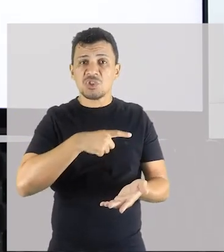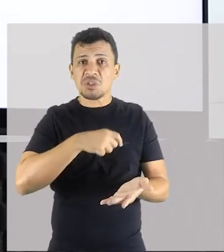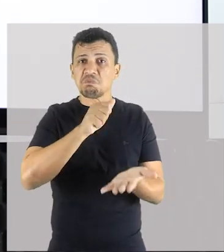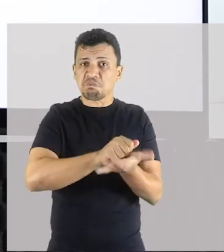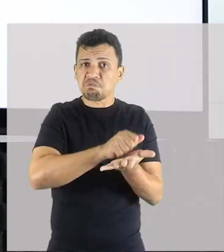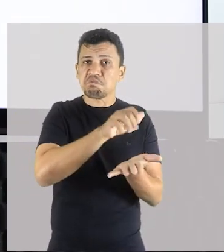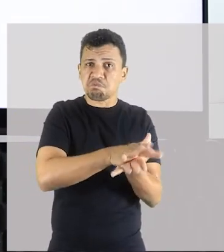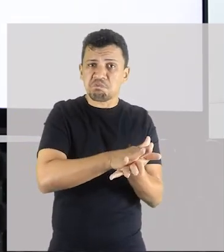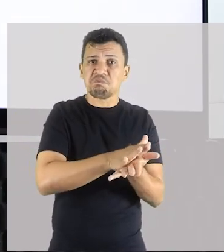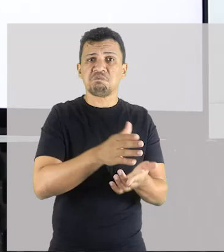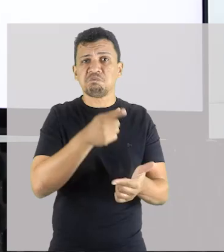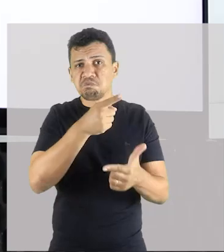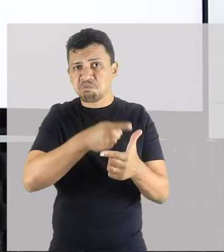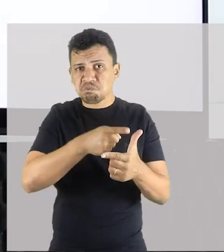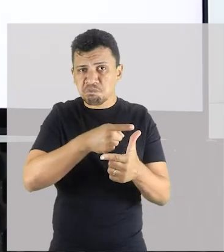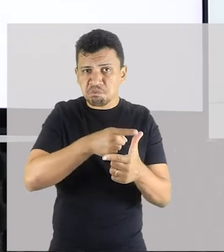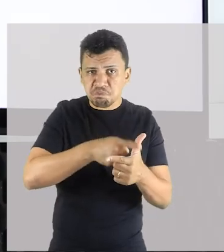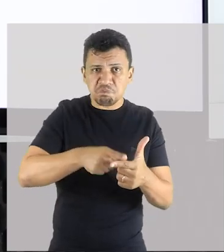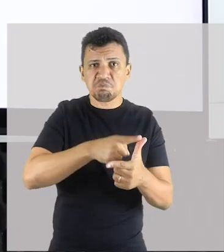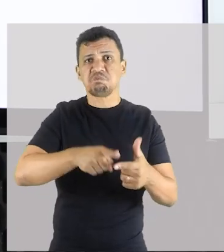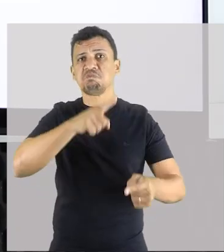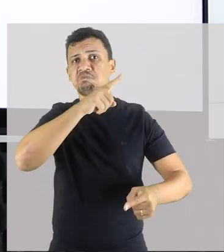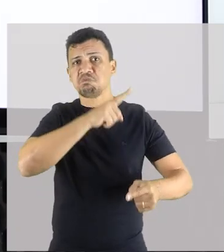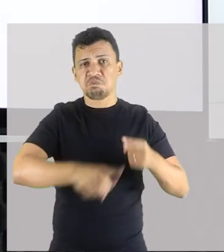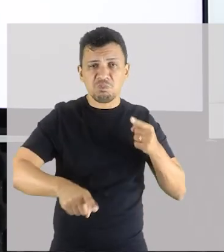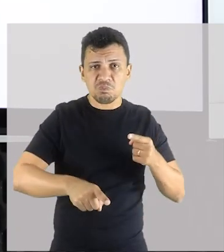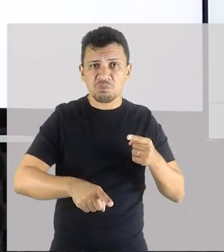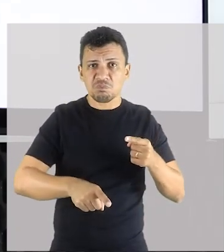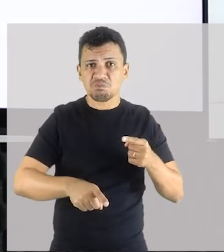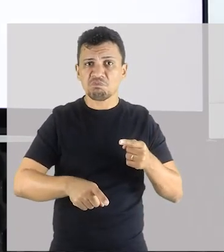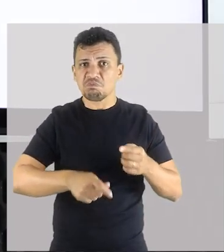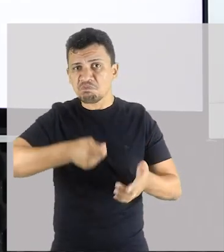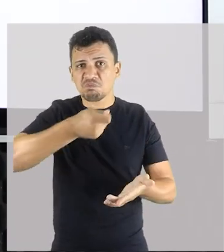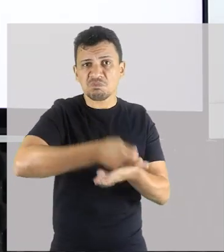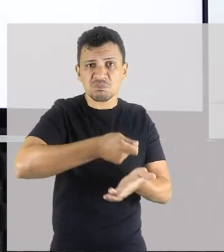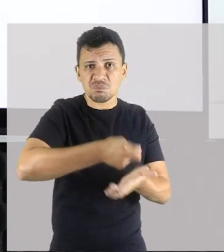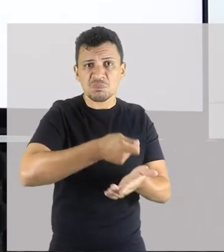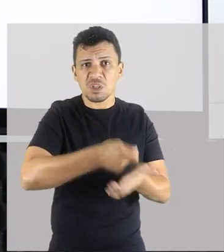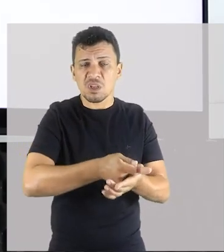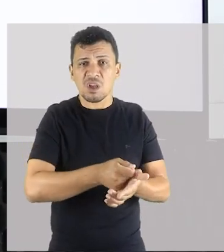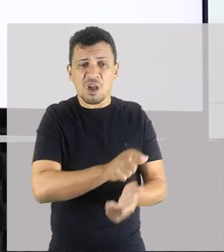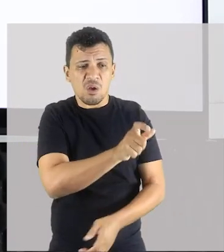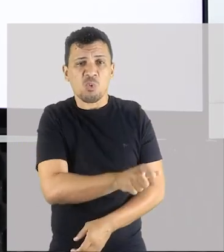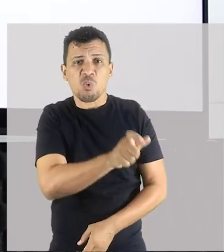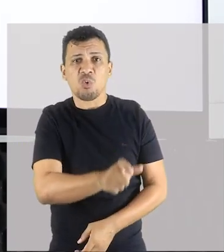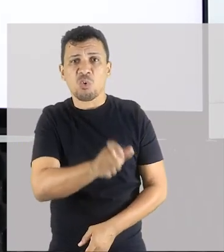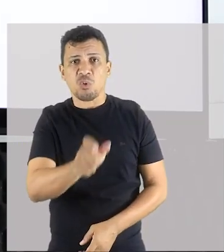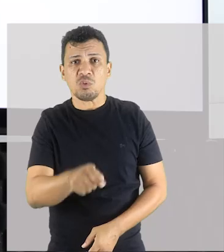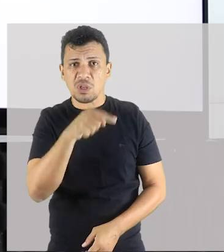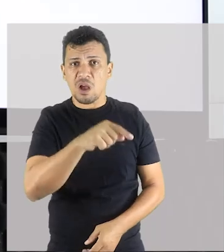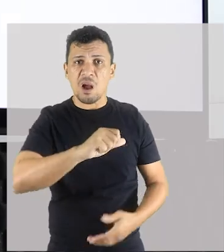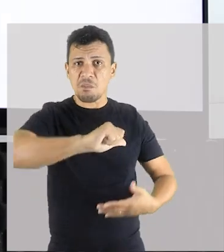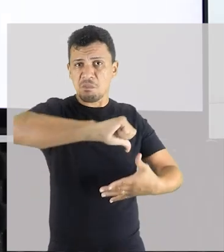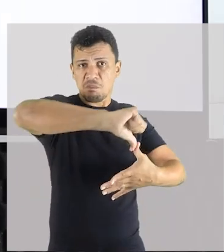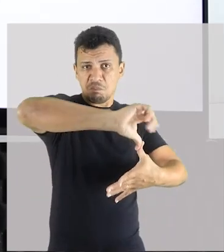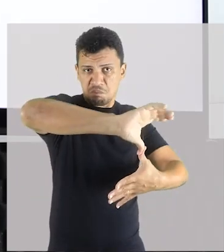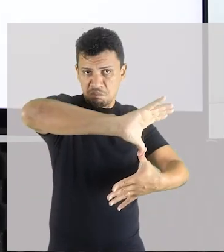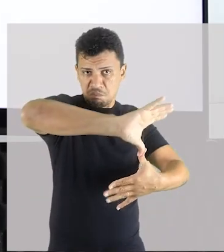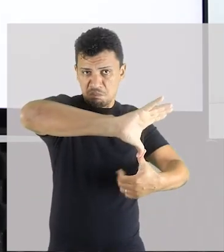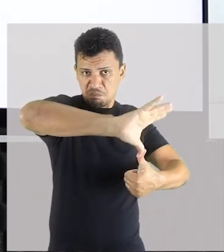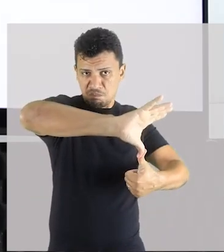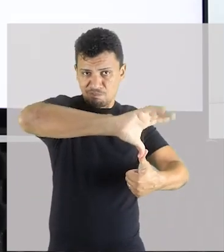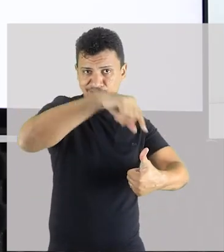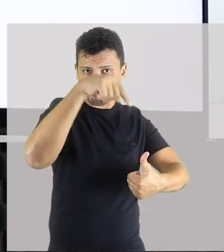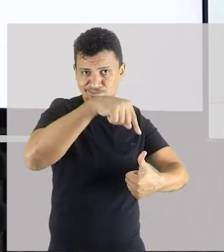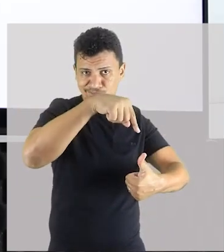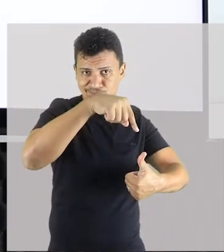restrições, cada vez mais apertando ali os colonos que estavam na América do Norte, nas 13 colônias. Então, olha só,